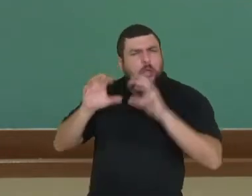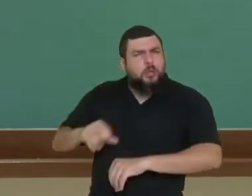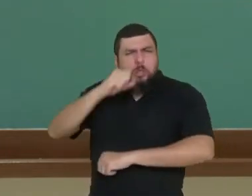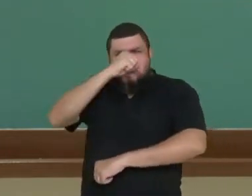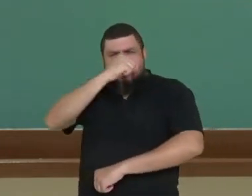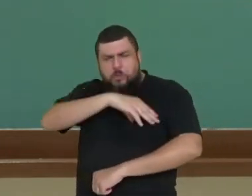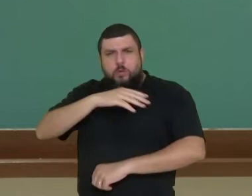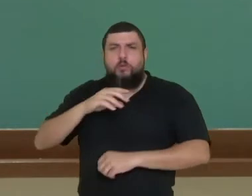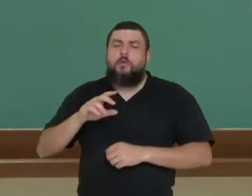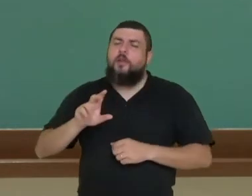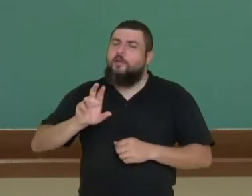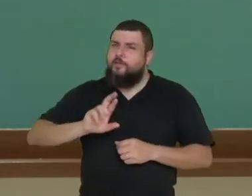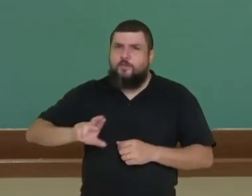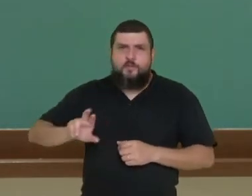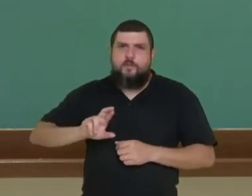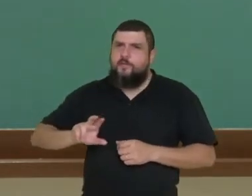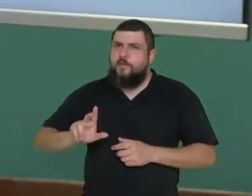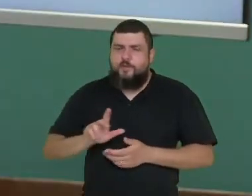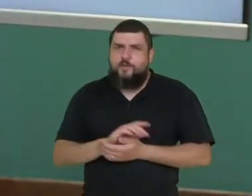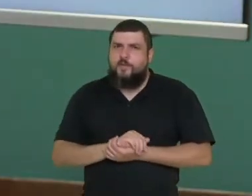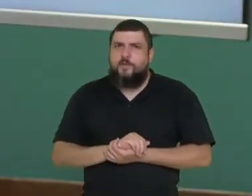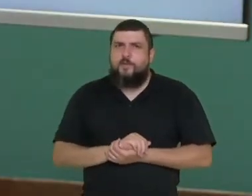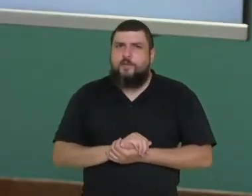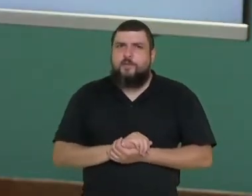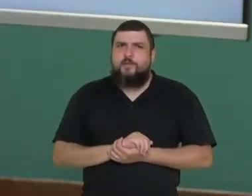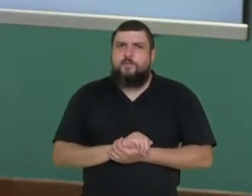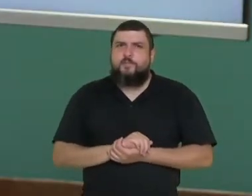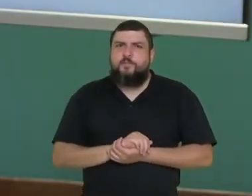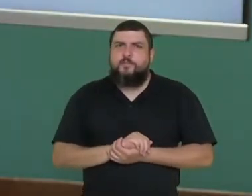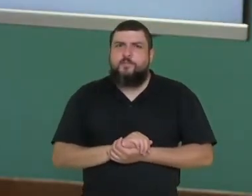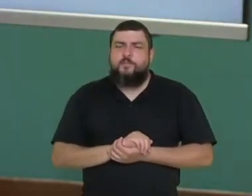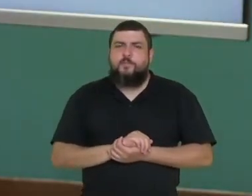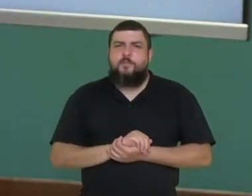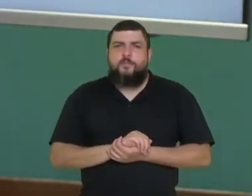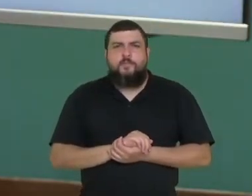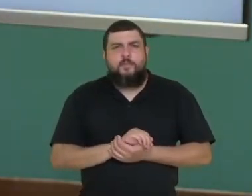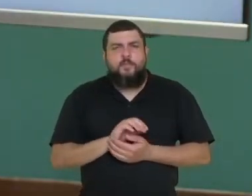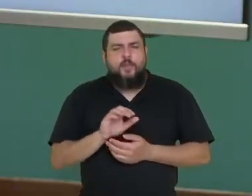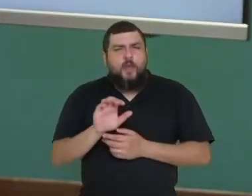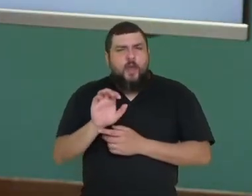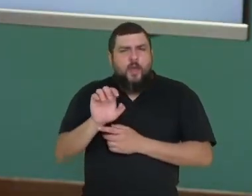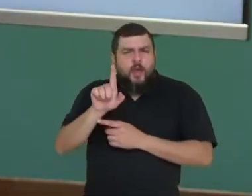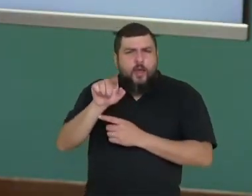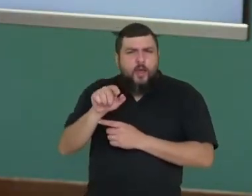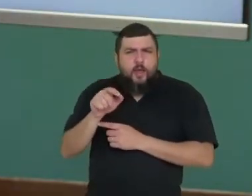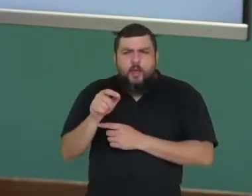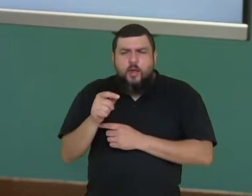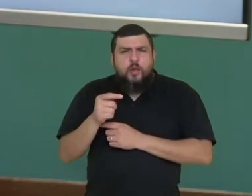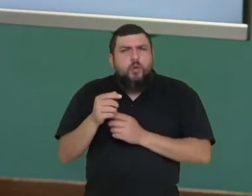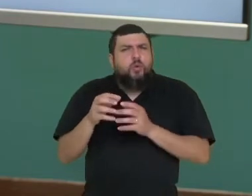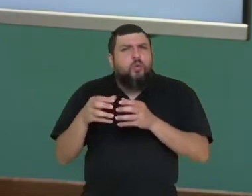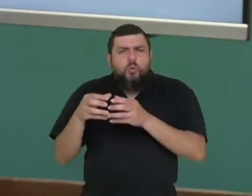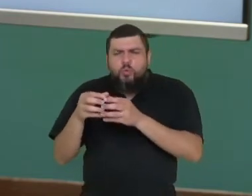radicais. Não. Até porque é um pequeníssimo grupo